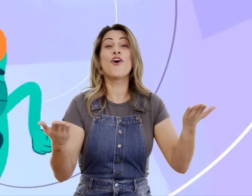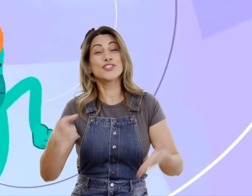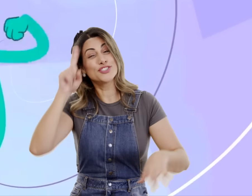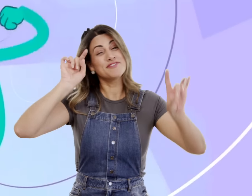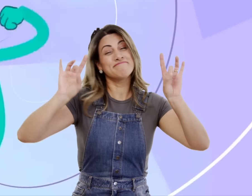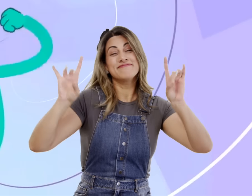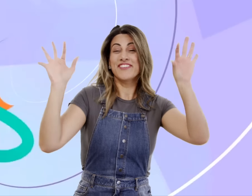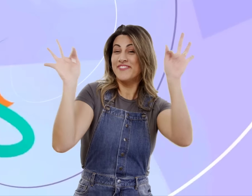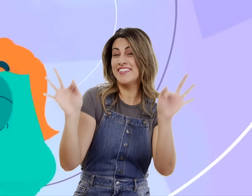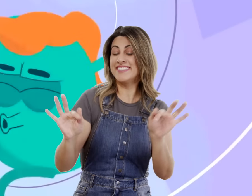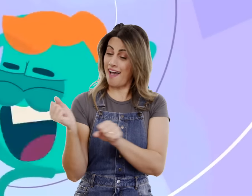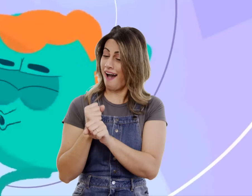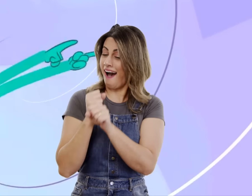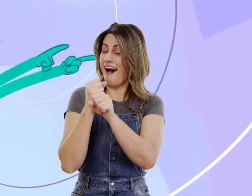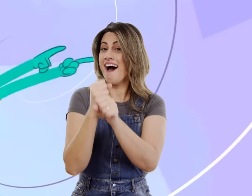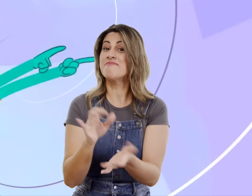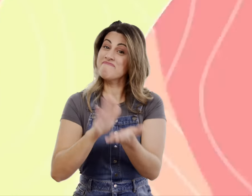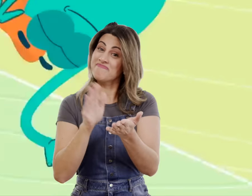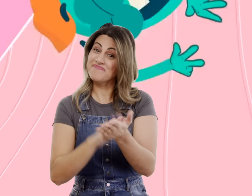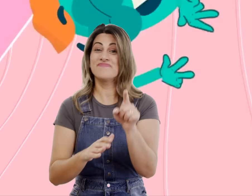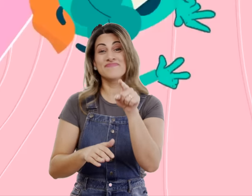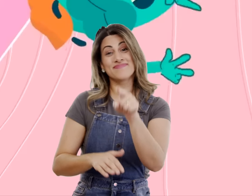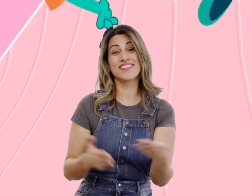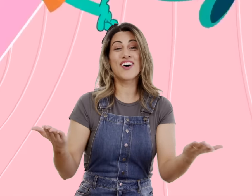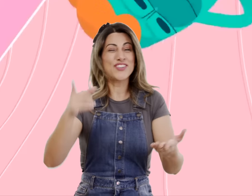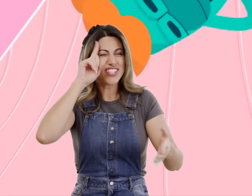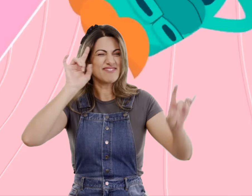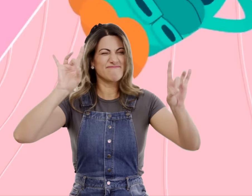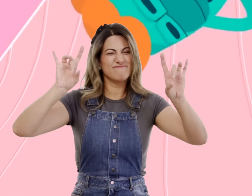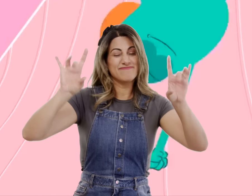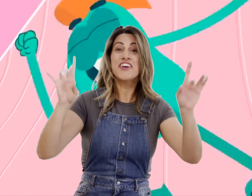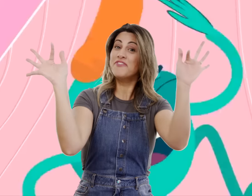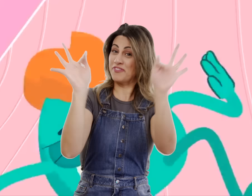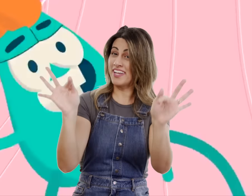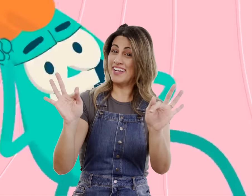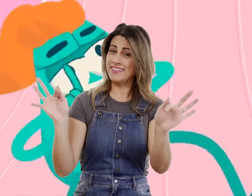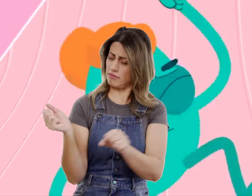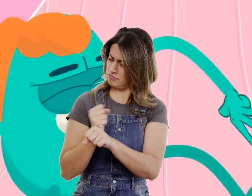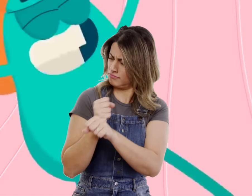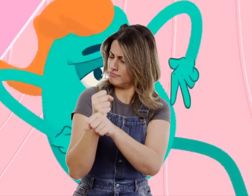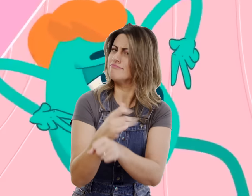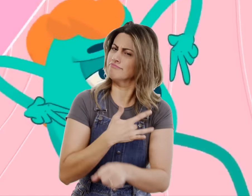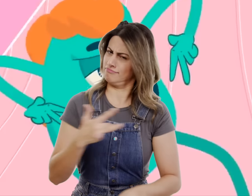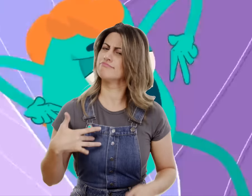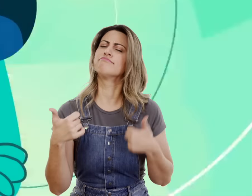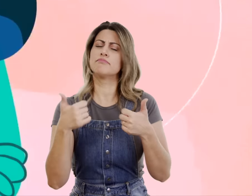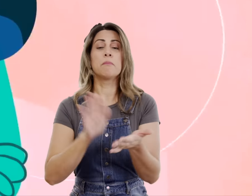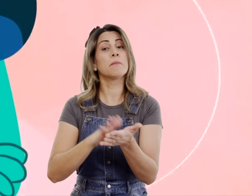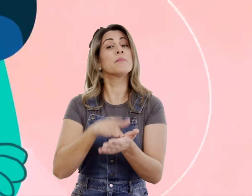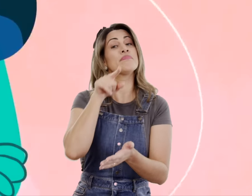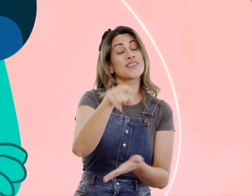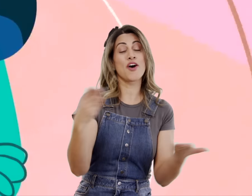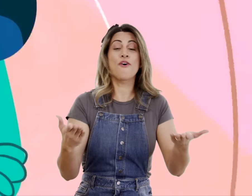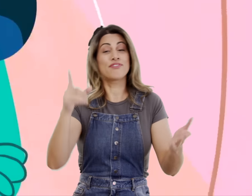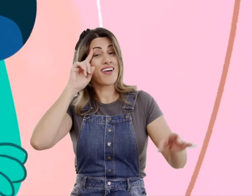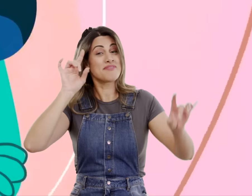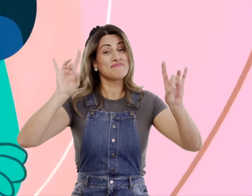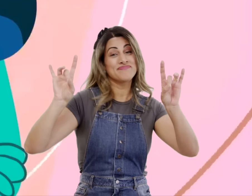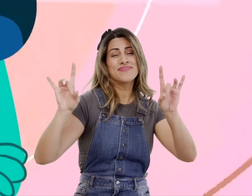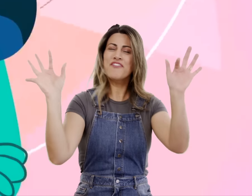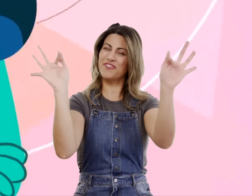Data querida, muitas felicidades, muitos anos de vida. Parabéns pra você nessa data querida, muitas felicidades, muitos anos de vida. Parabéns pra você